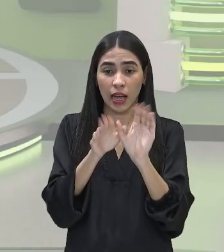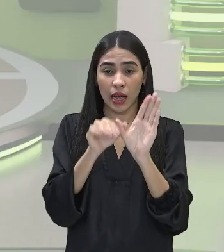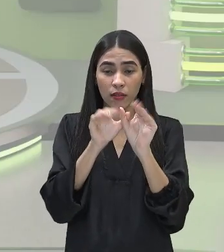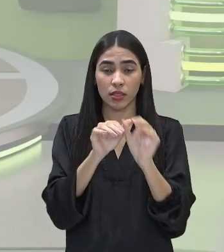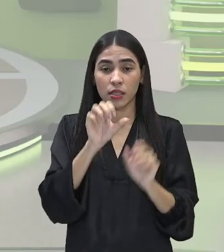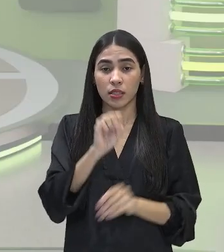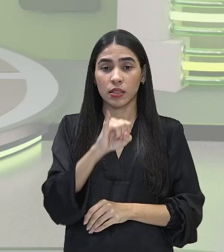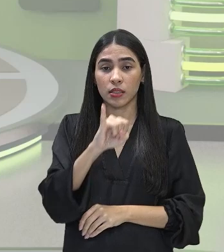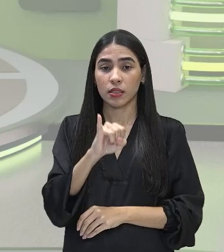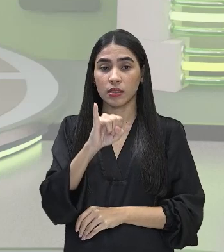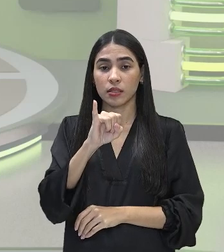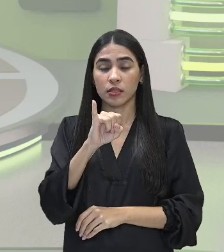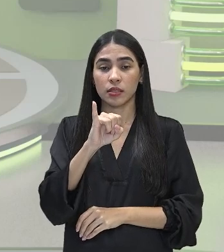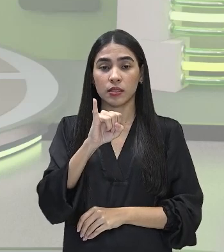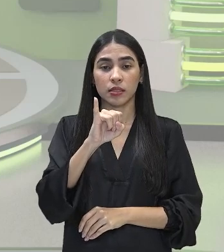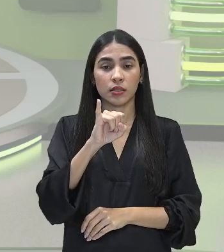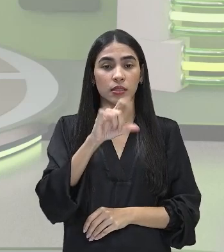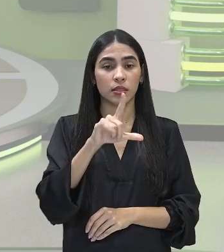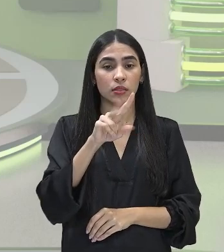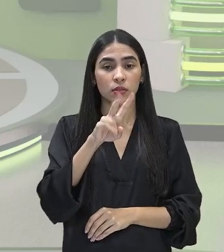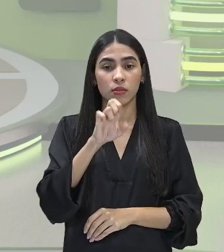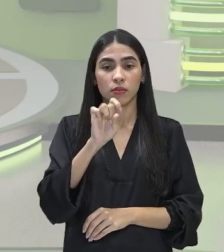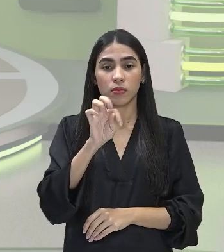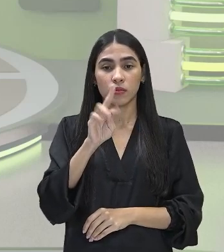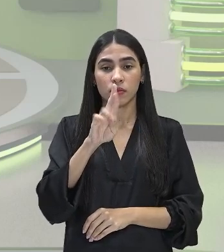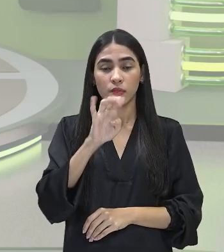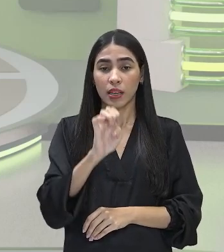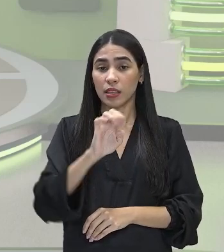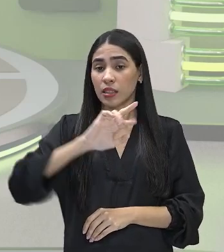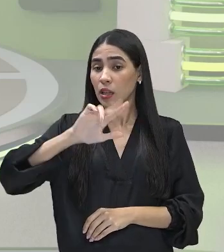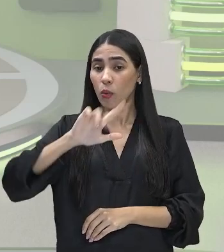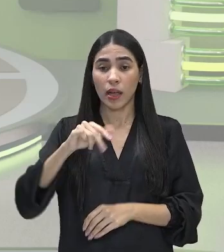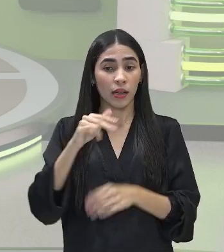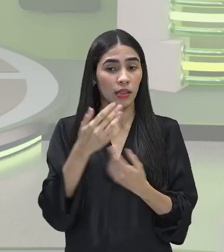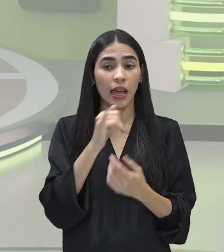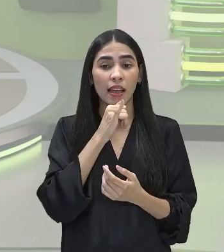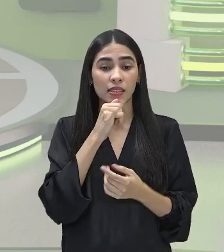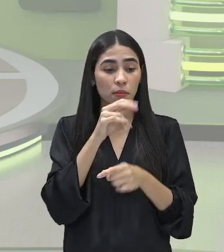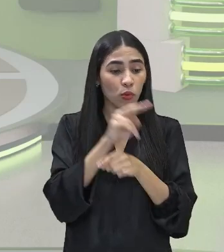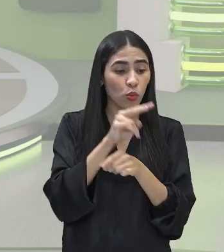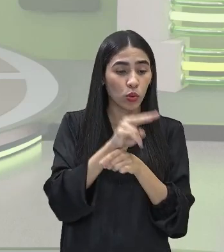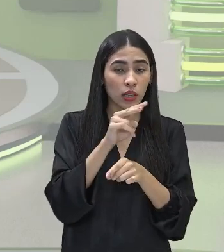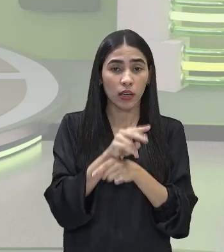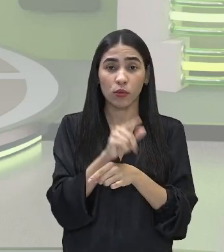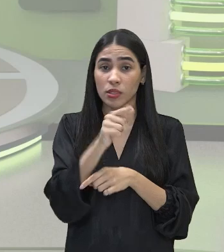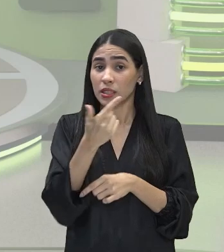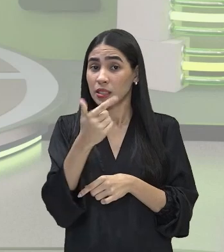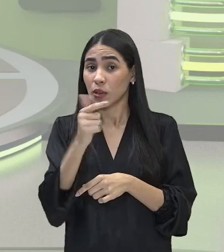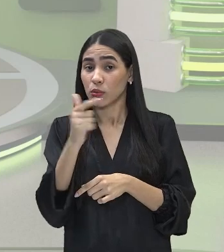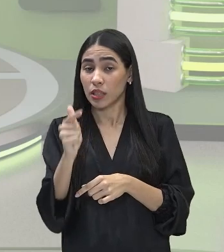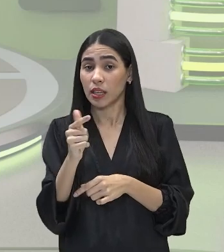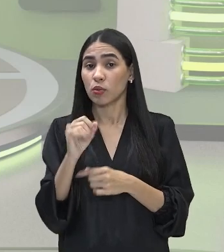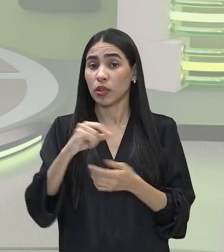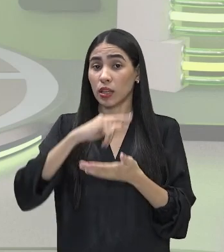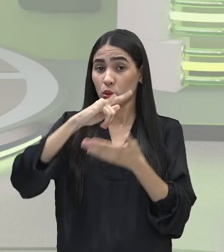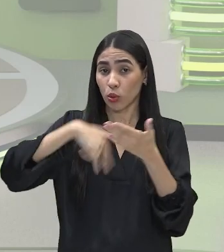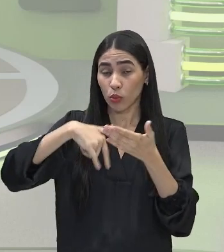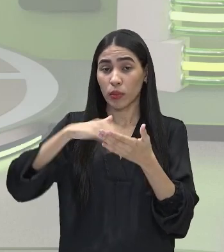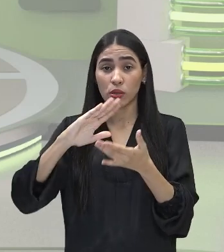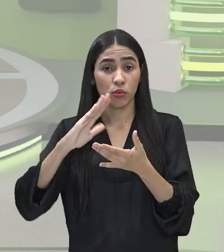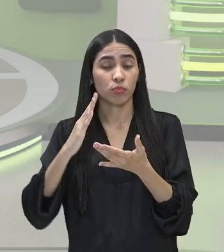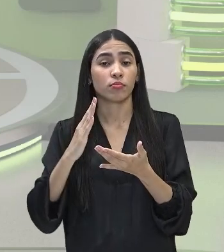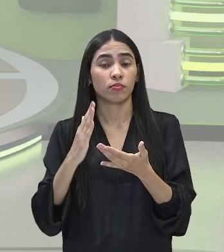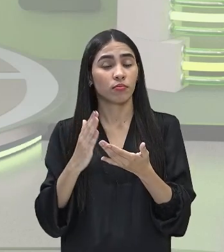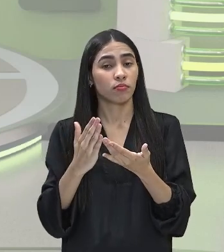E aves silvestres, elas não são domesticadas e você não tem licença para isso. Existem alguns criadores,